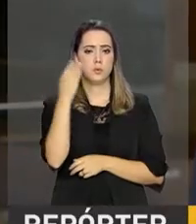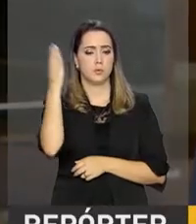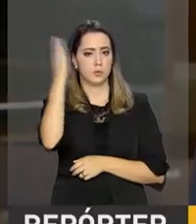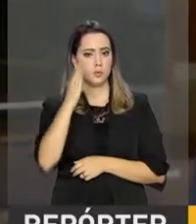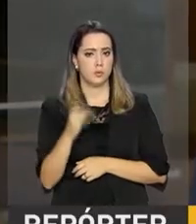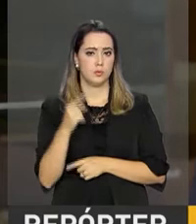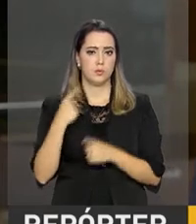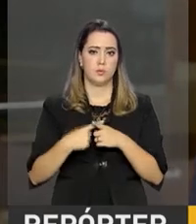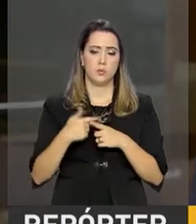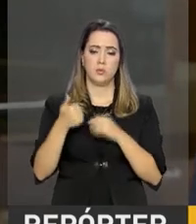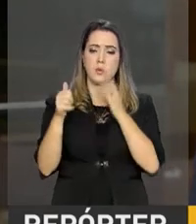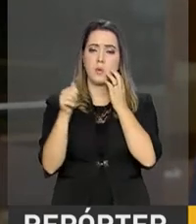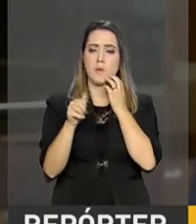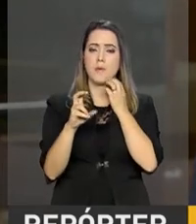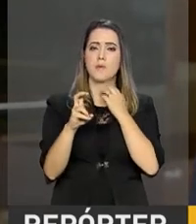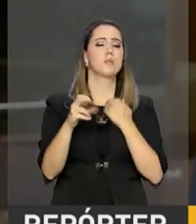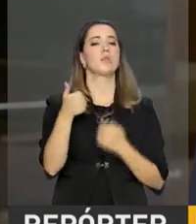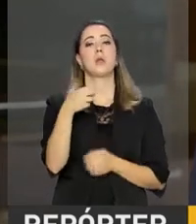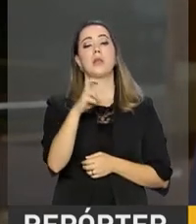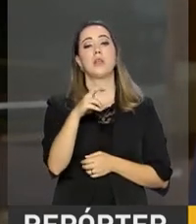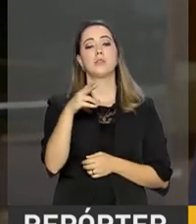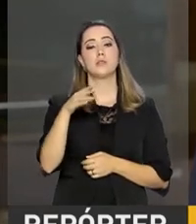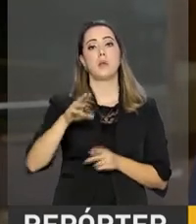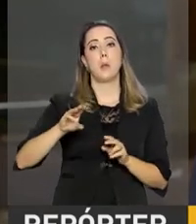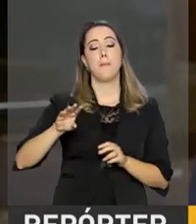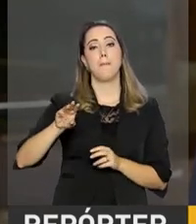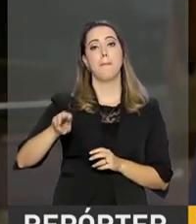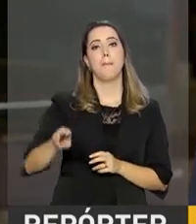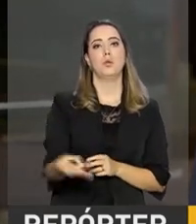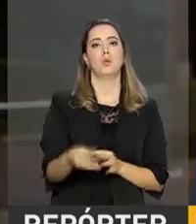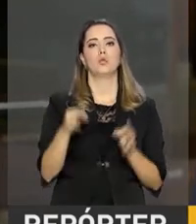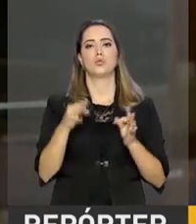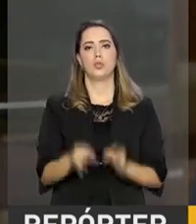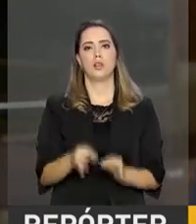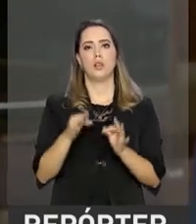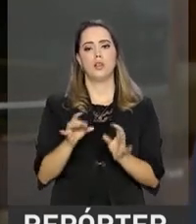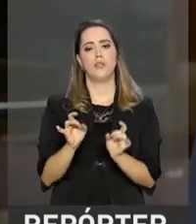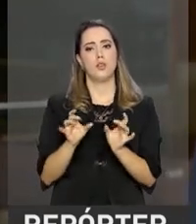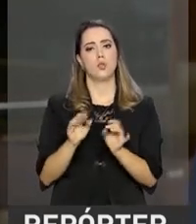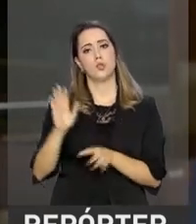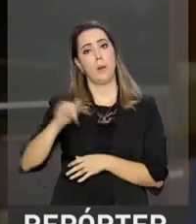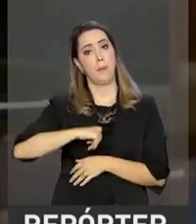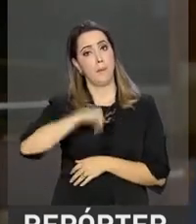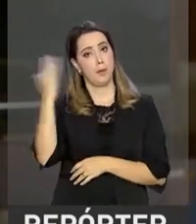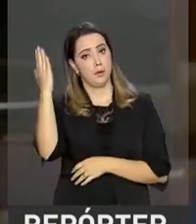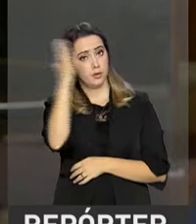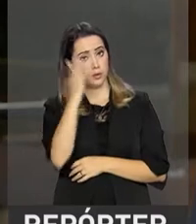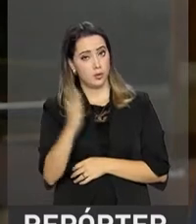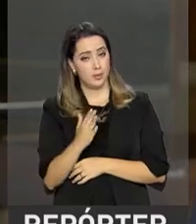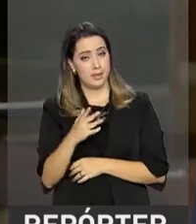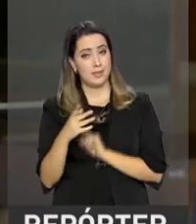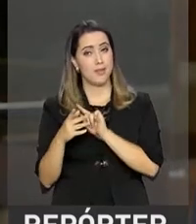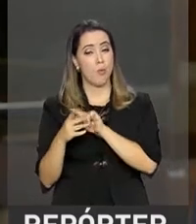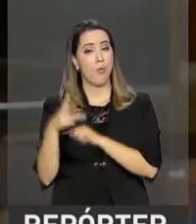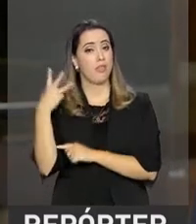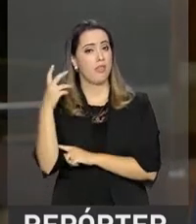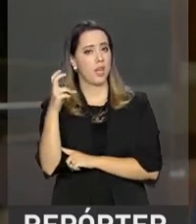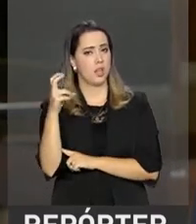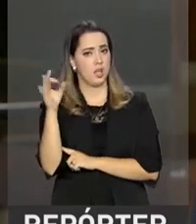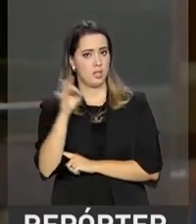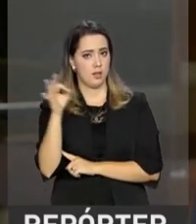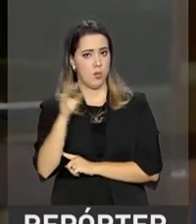brasil das 15 milhões de toneladas de aço exportados pelo país no ano passado 35% foram para o mercado